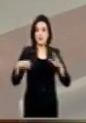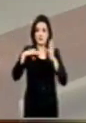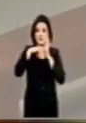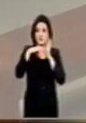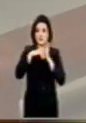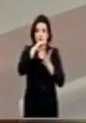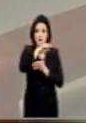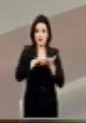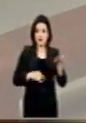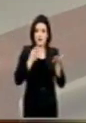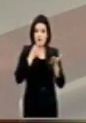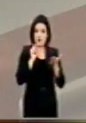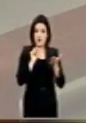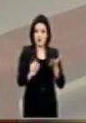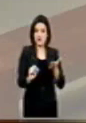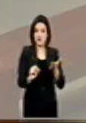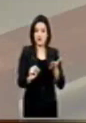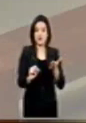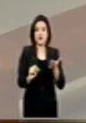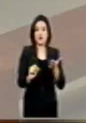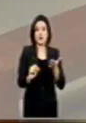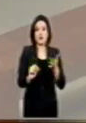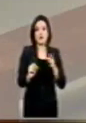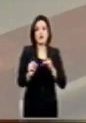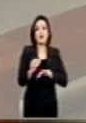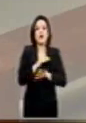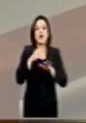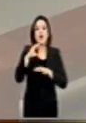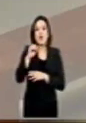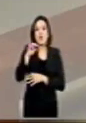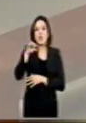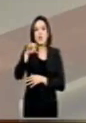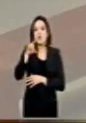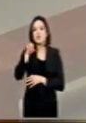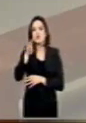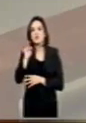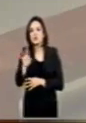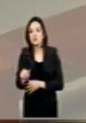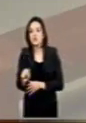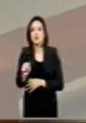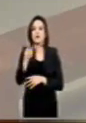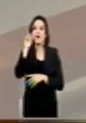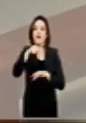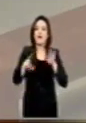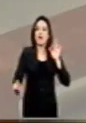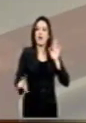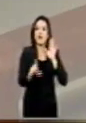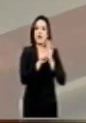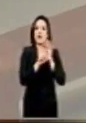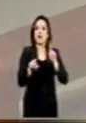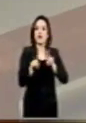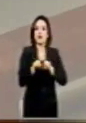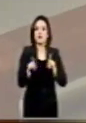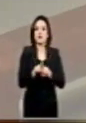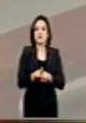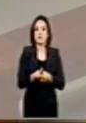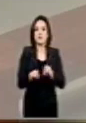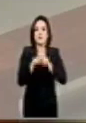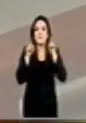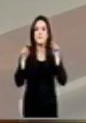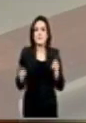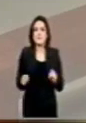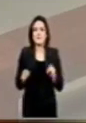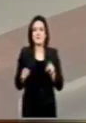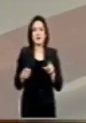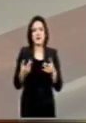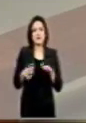aspas, as condutas e encomendos são efetivamente legais e regulares. A pretensa ilegalidade, ora